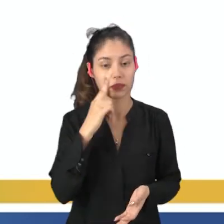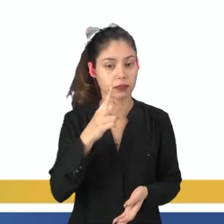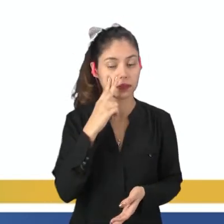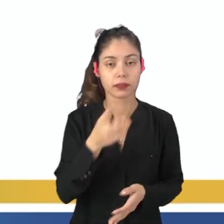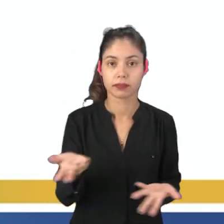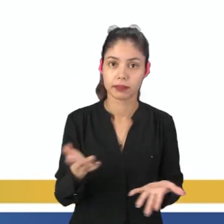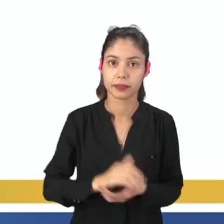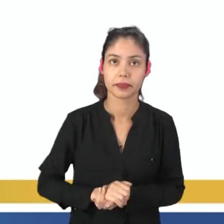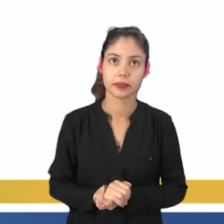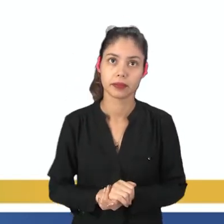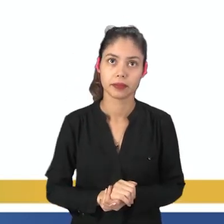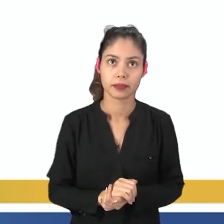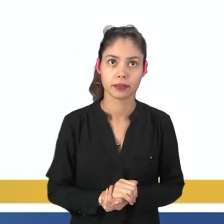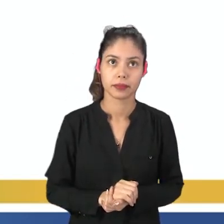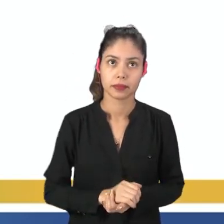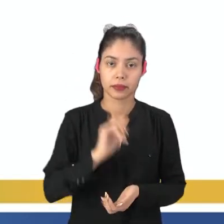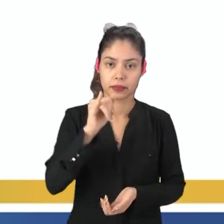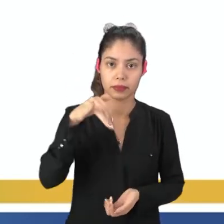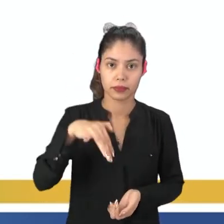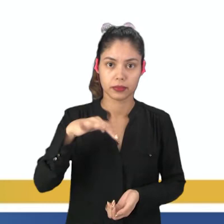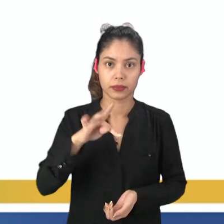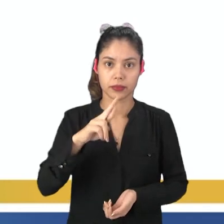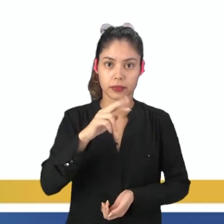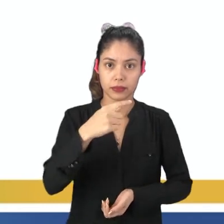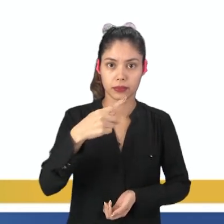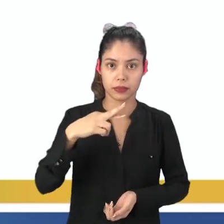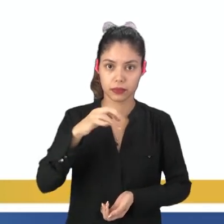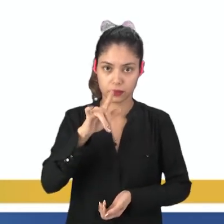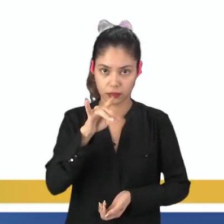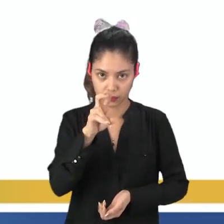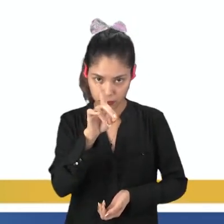vê, a intertextualidade